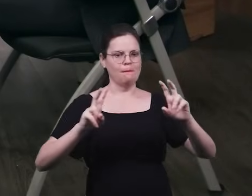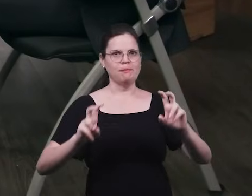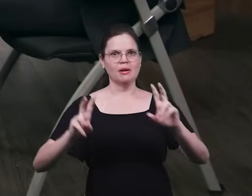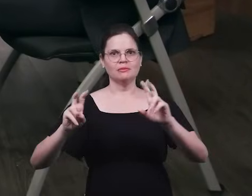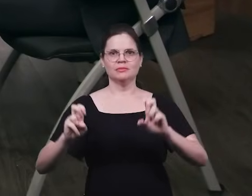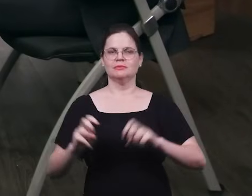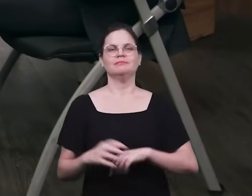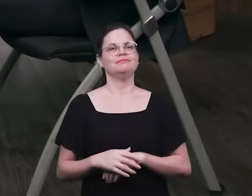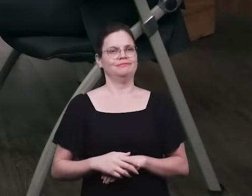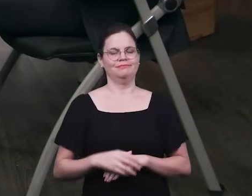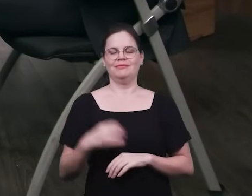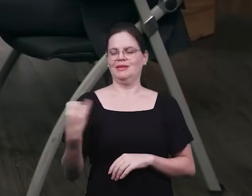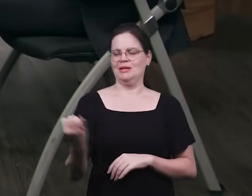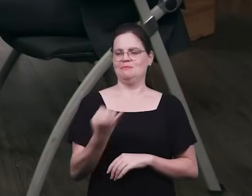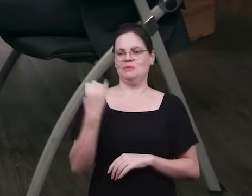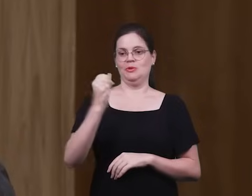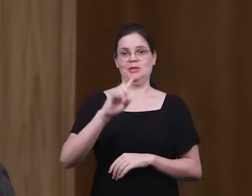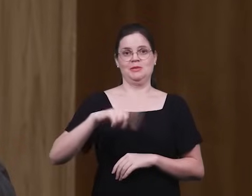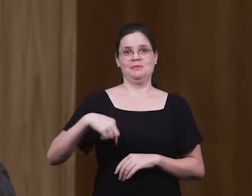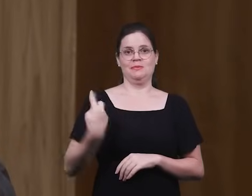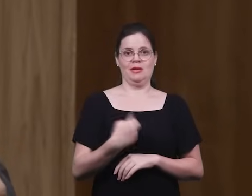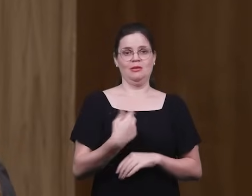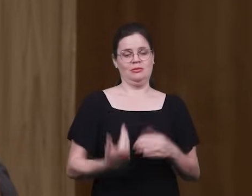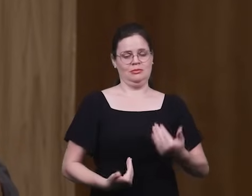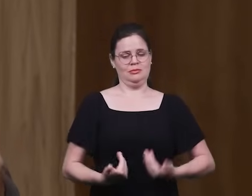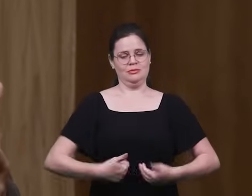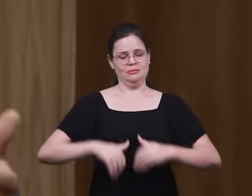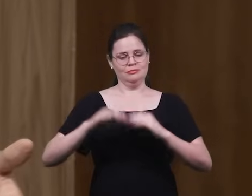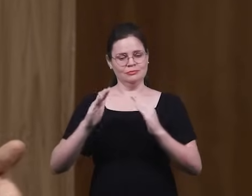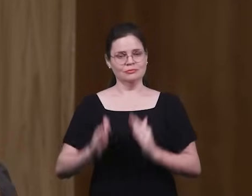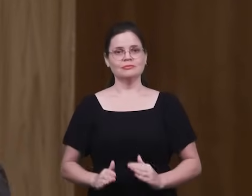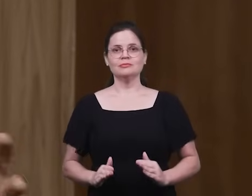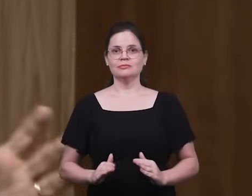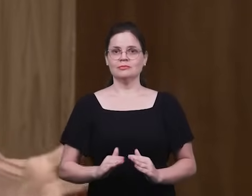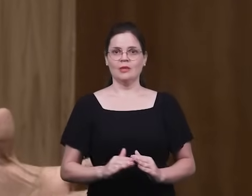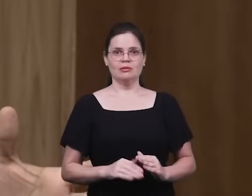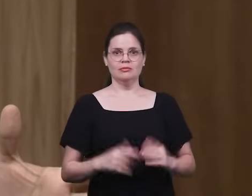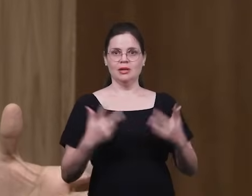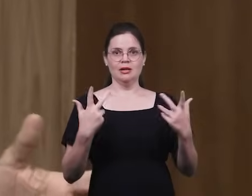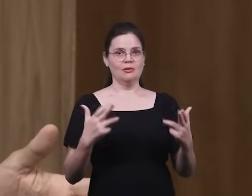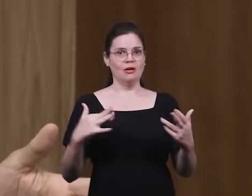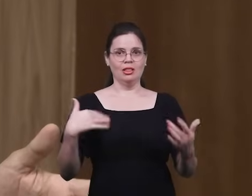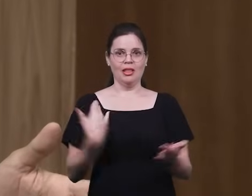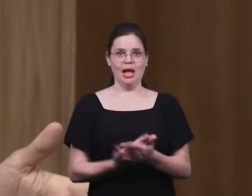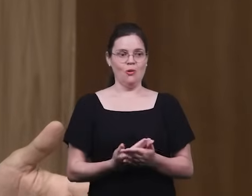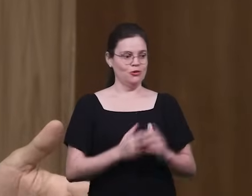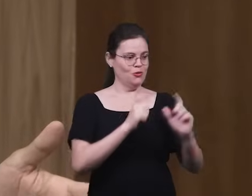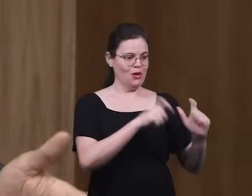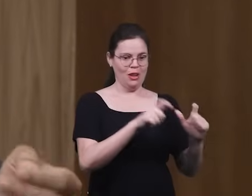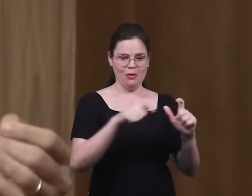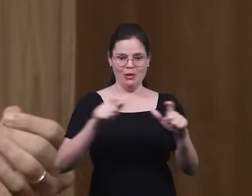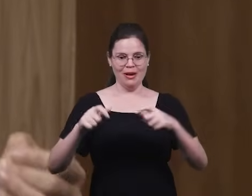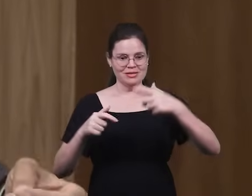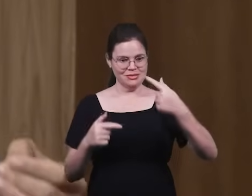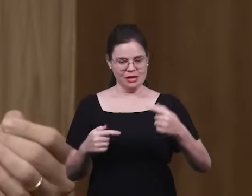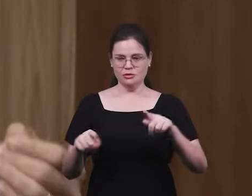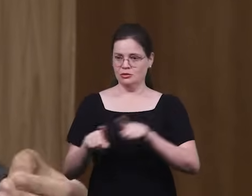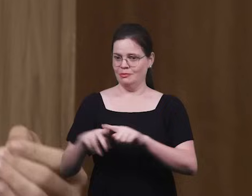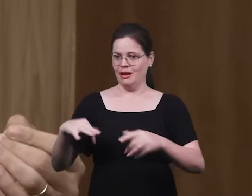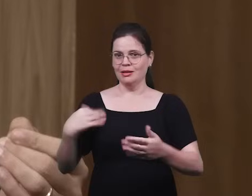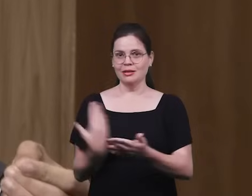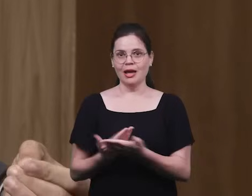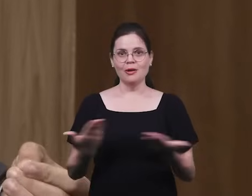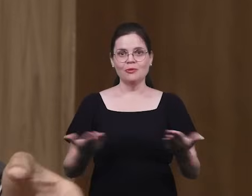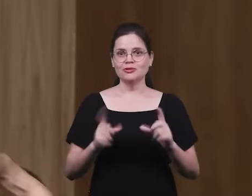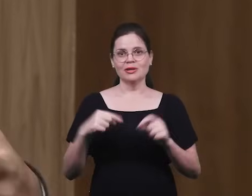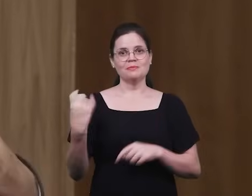a vida da igreja para a saúde espiritual das sete igrejas e de todo crente em Jesus Cristo é ouvir a voz